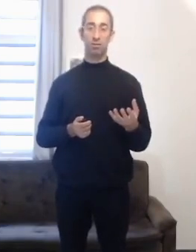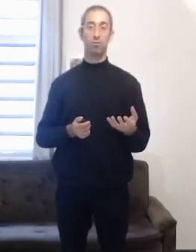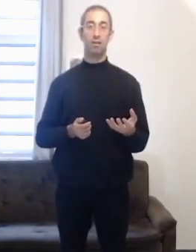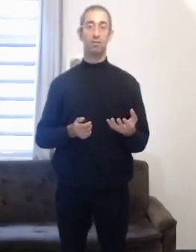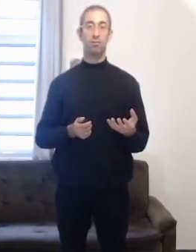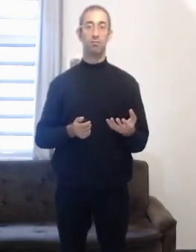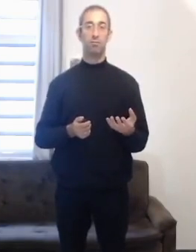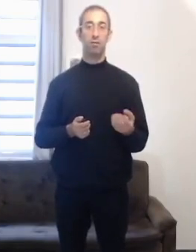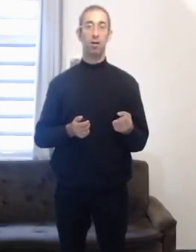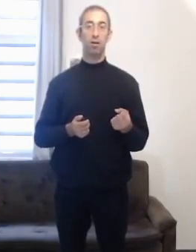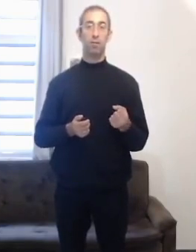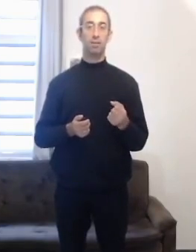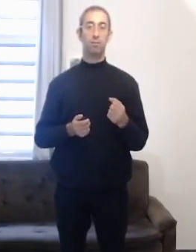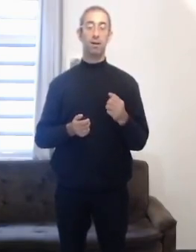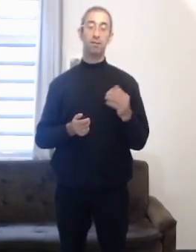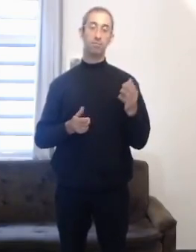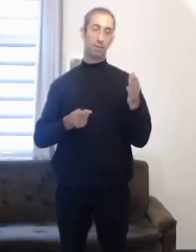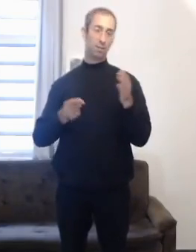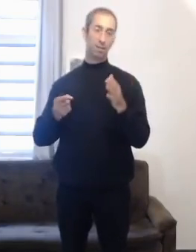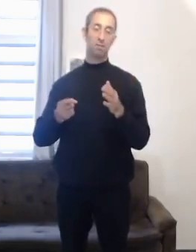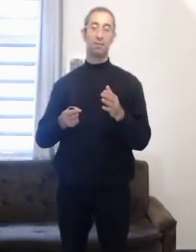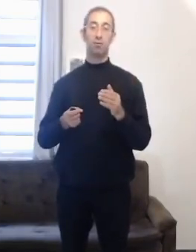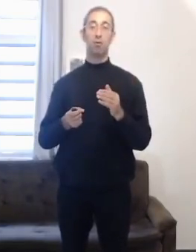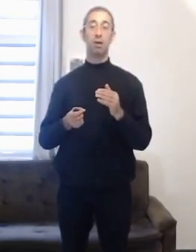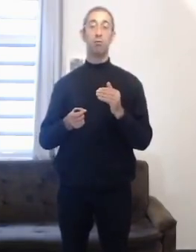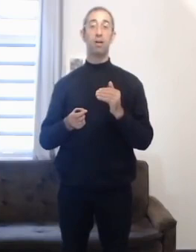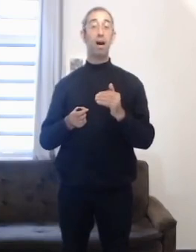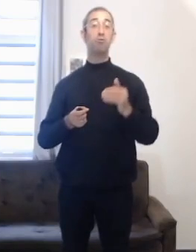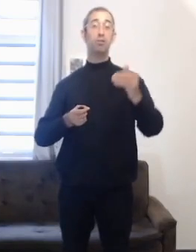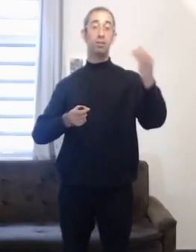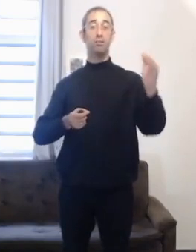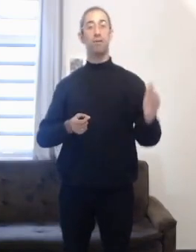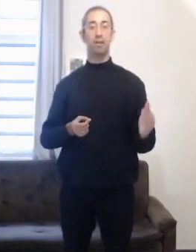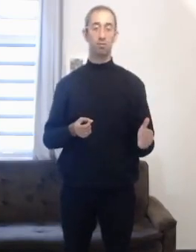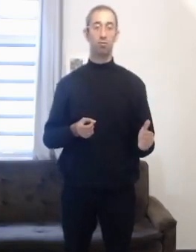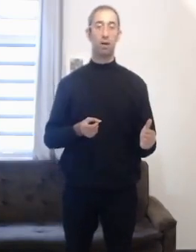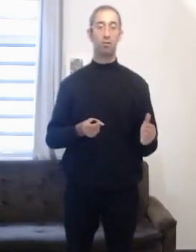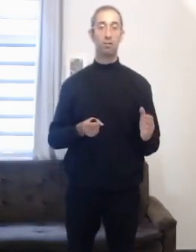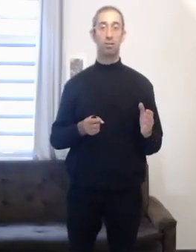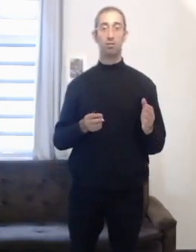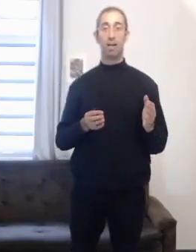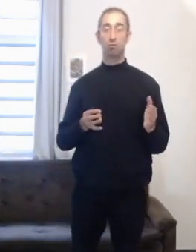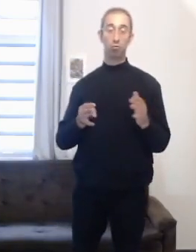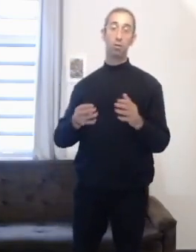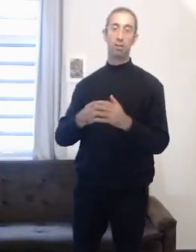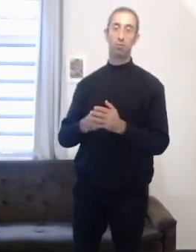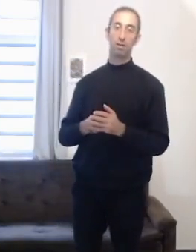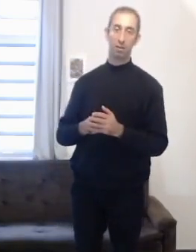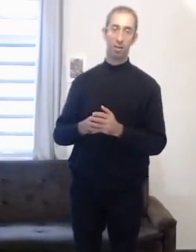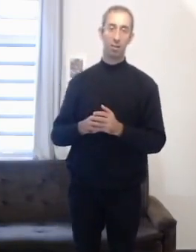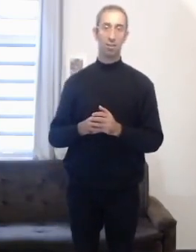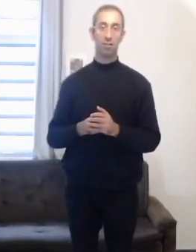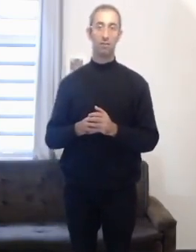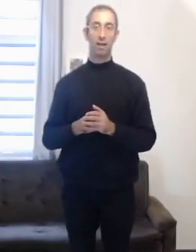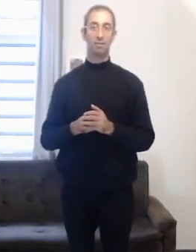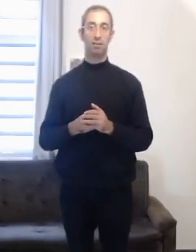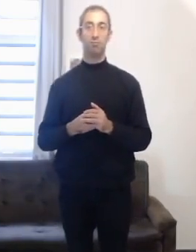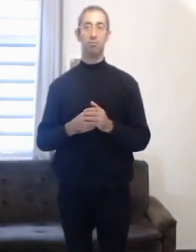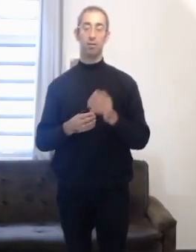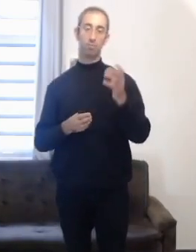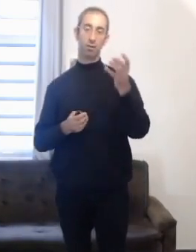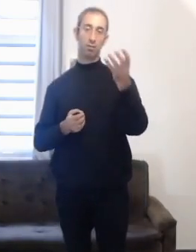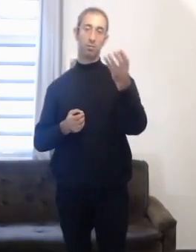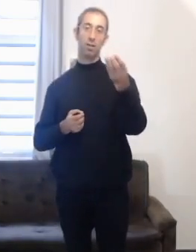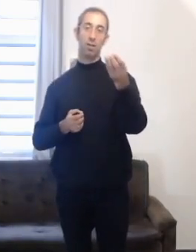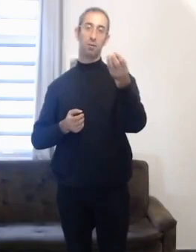fenômeno nessa situação? Por exemplo, aí pensando na mesma ideia, qual que é o grau de gentrificação no bairro? Então, já assumo que tem uma